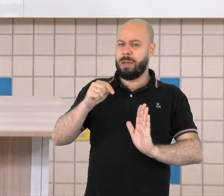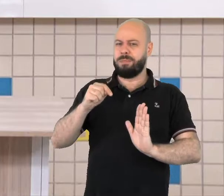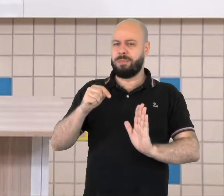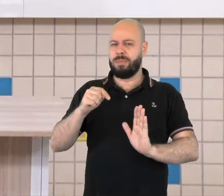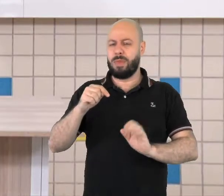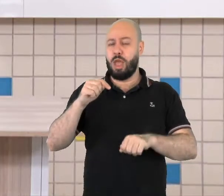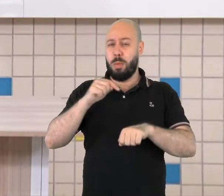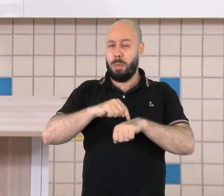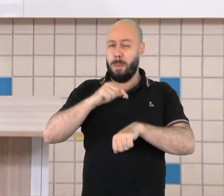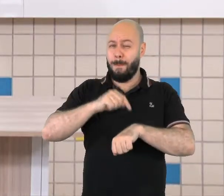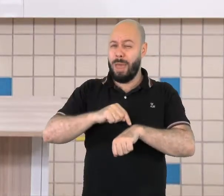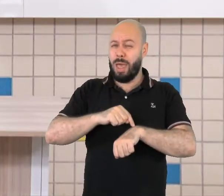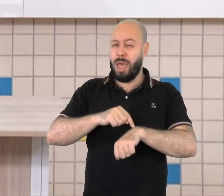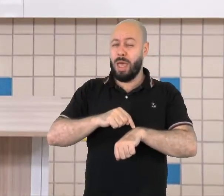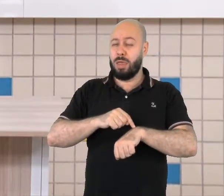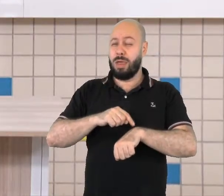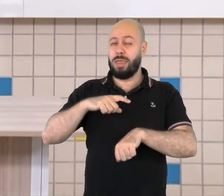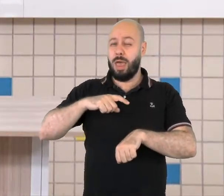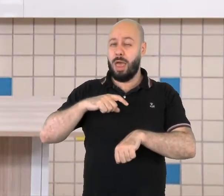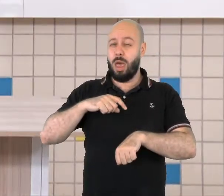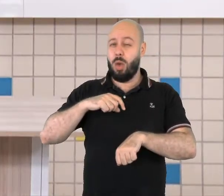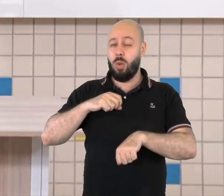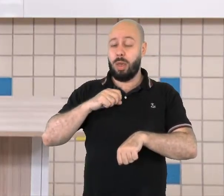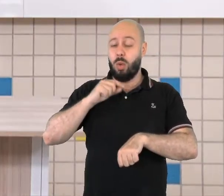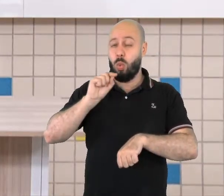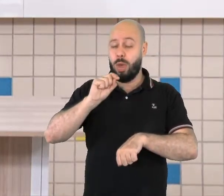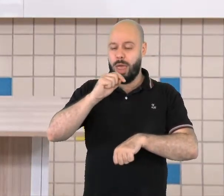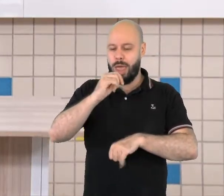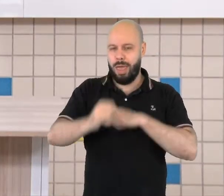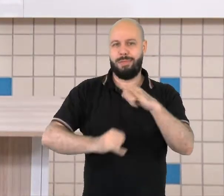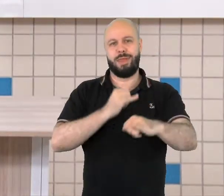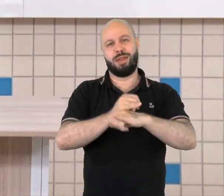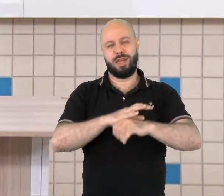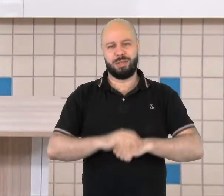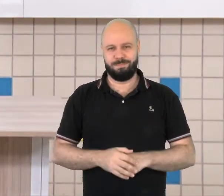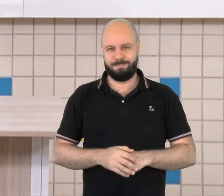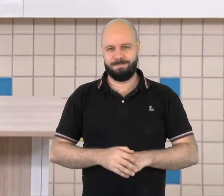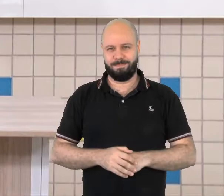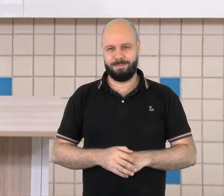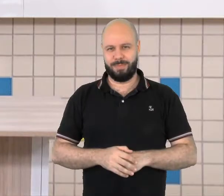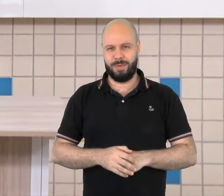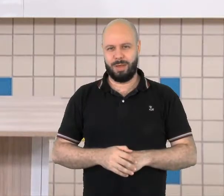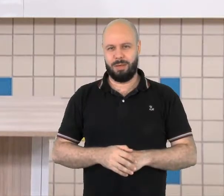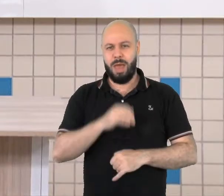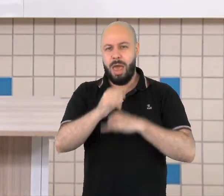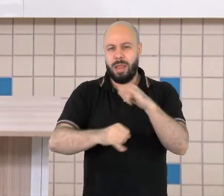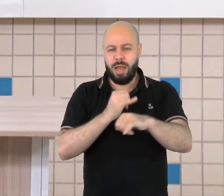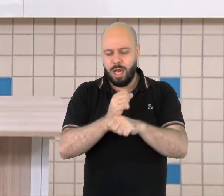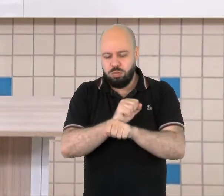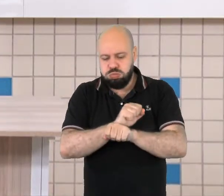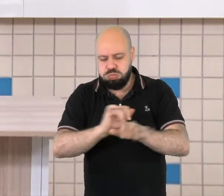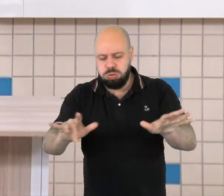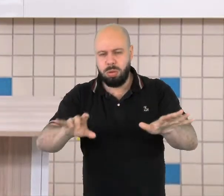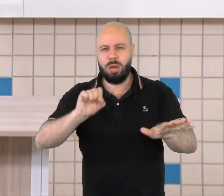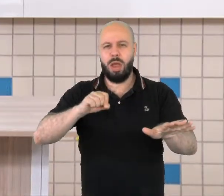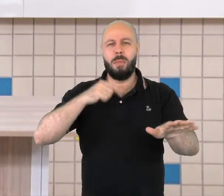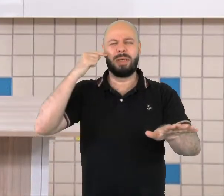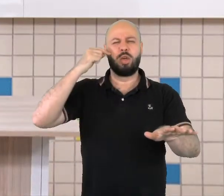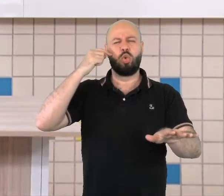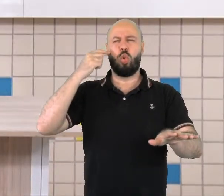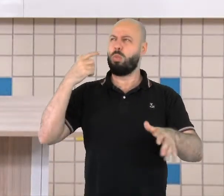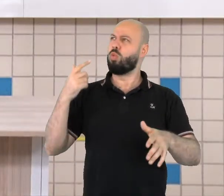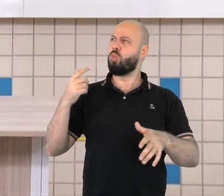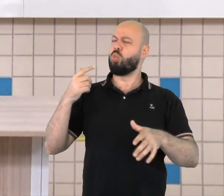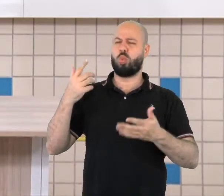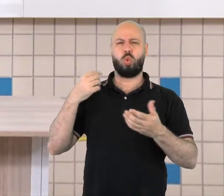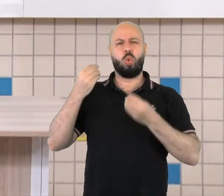a partir da internet. Foi a partir da internet que começou a se discutir essa questão do paradigma